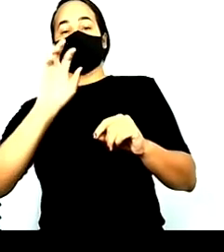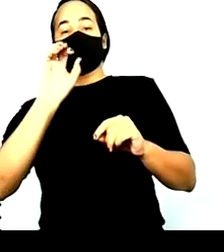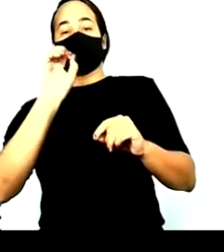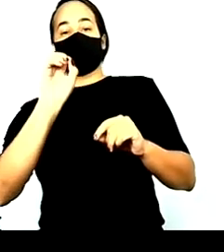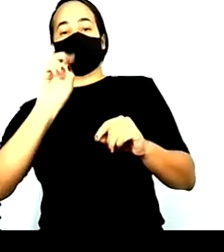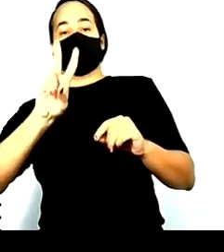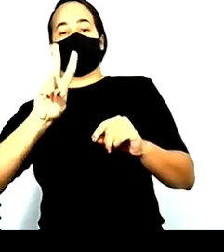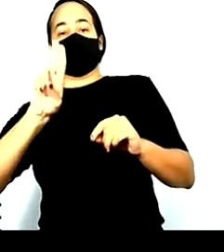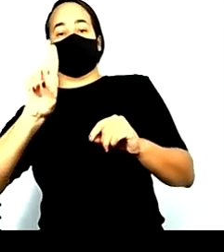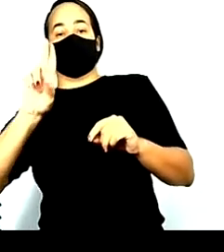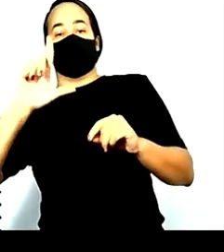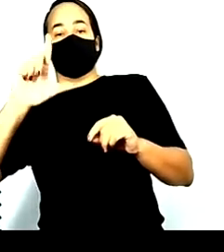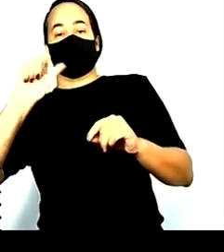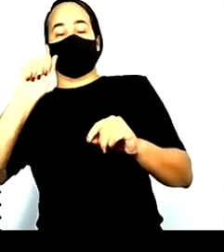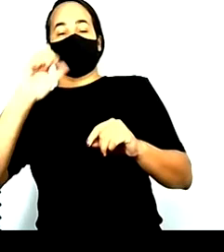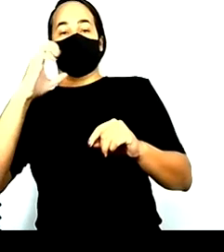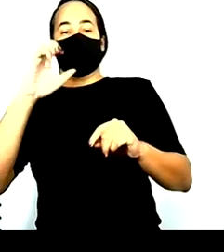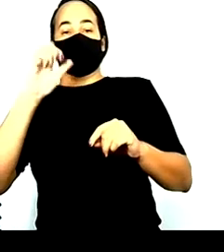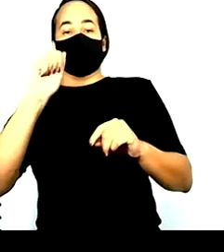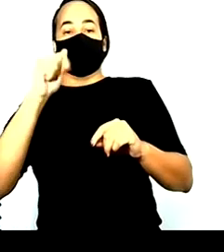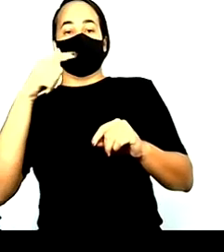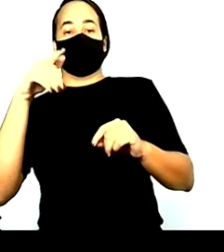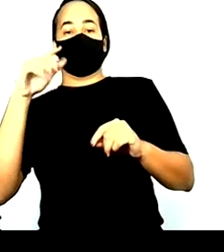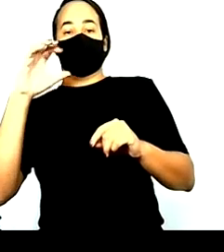de ovulação.